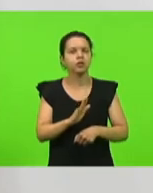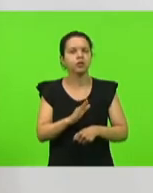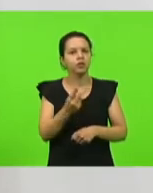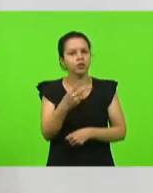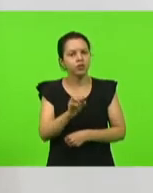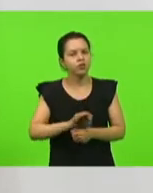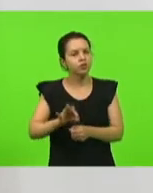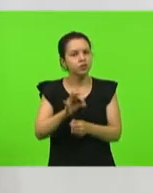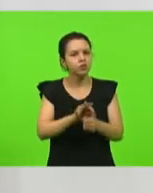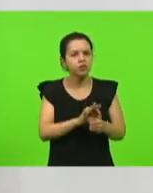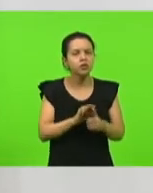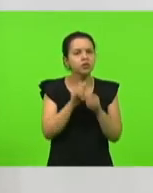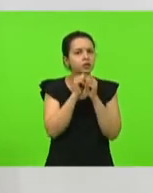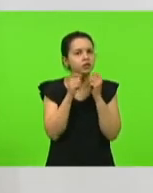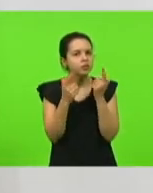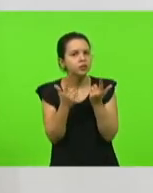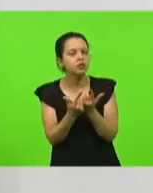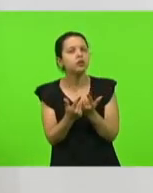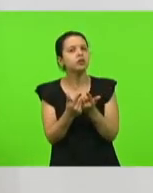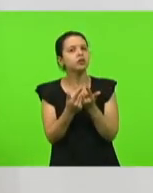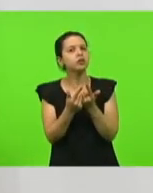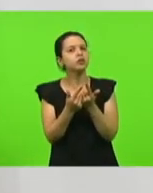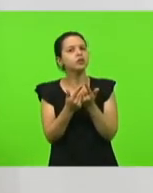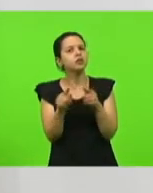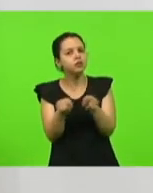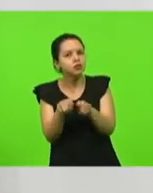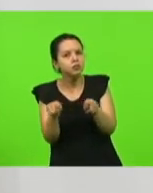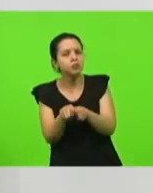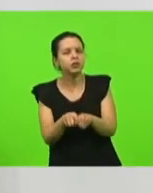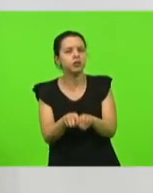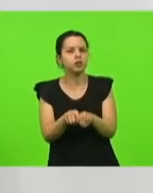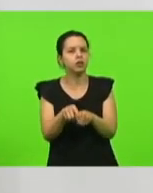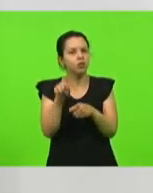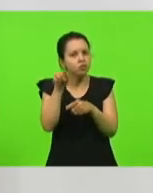caso e a Assembleia Legislativa, de uma parte ou de outra, com Vossa Excelência